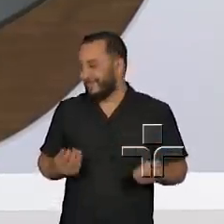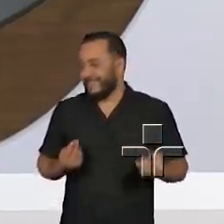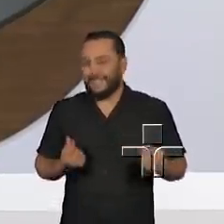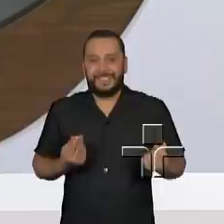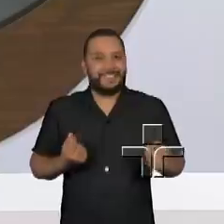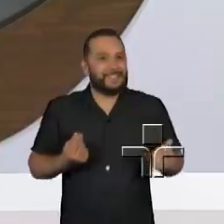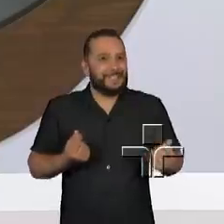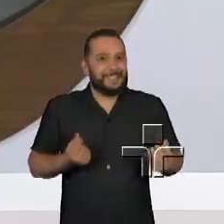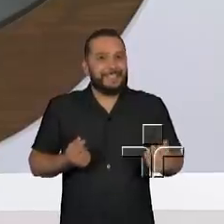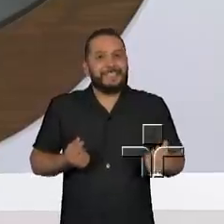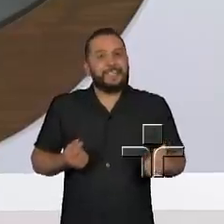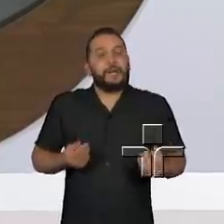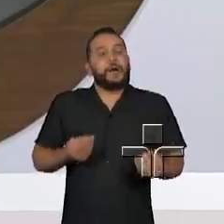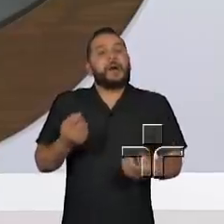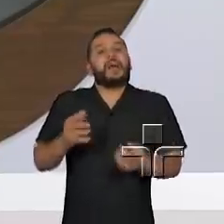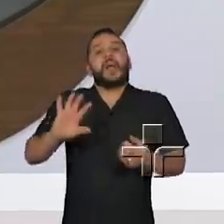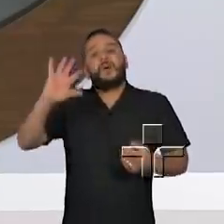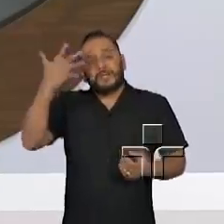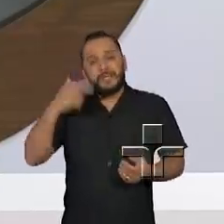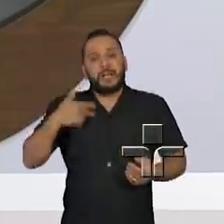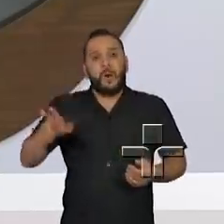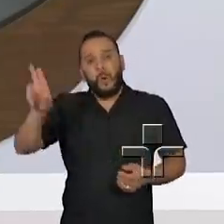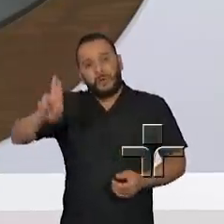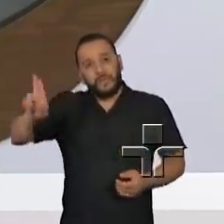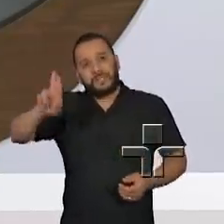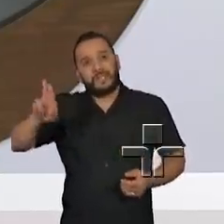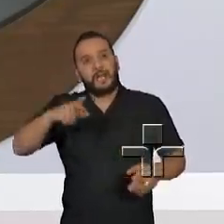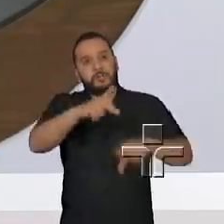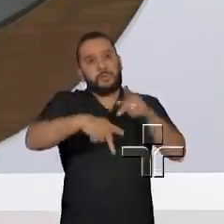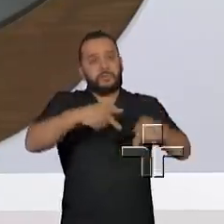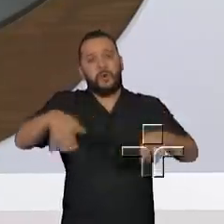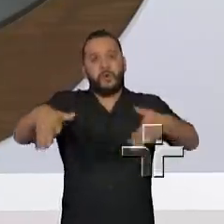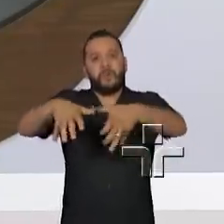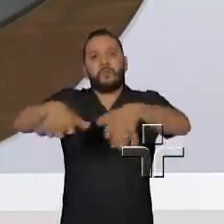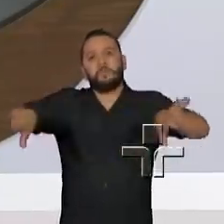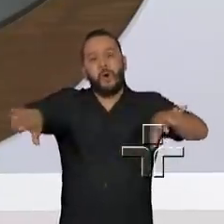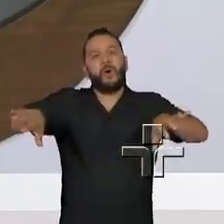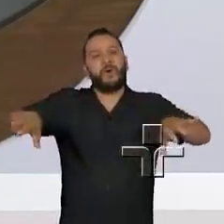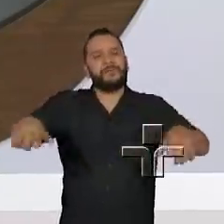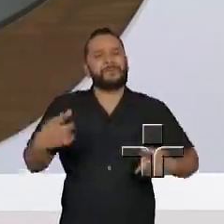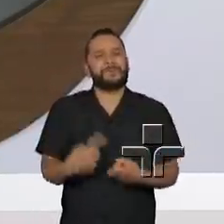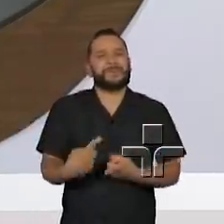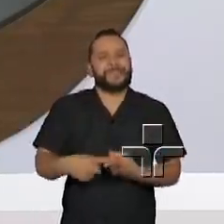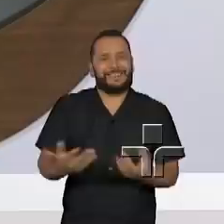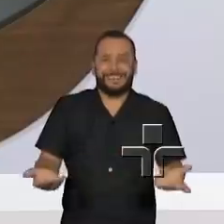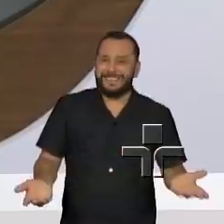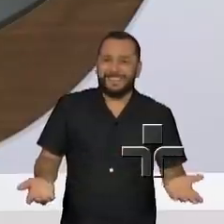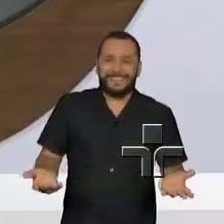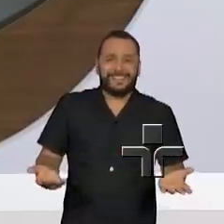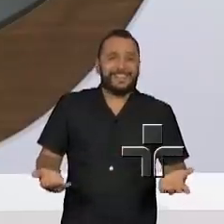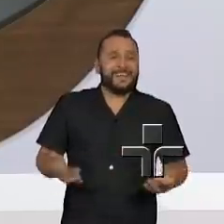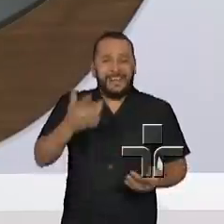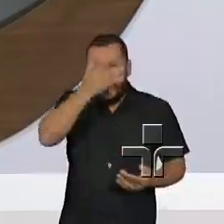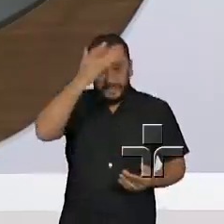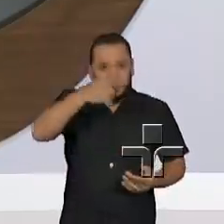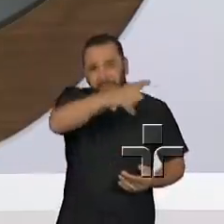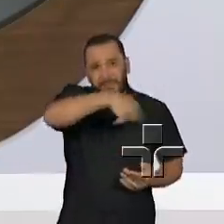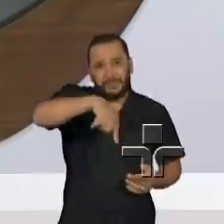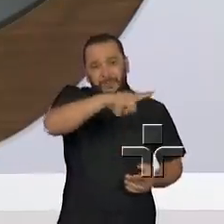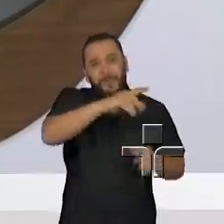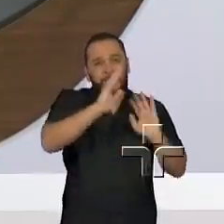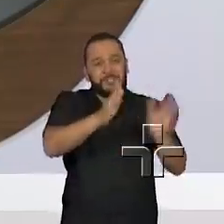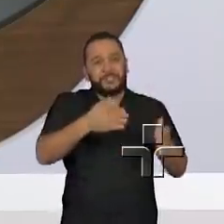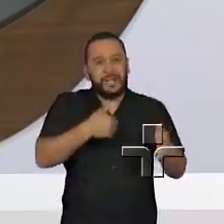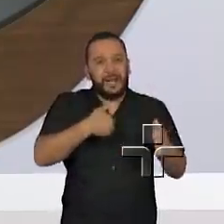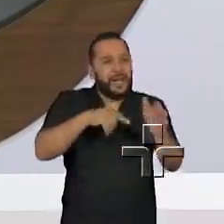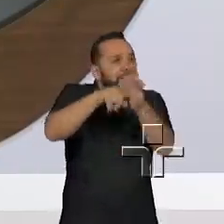Em que momento teve essa ruptura da academia com que uma parte da sociedade se sentiu à vontade para buscar esse tipo